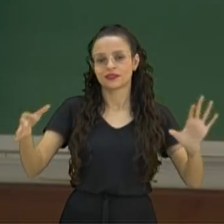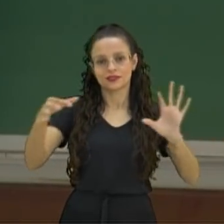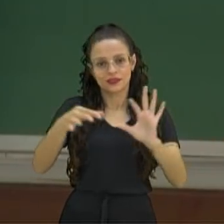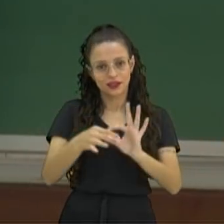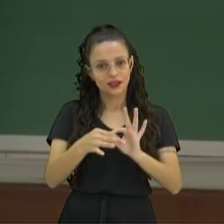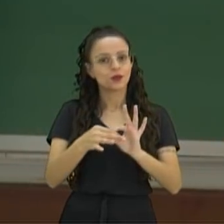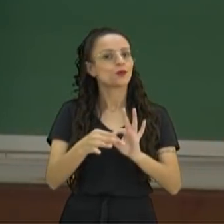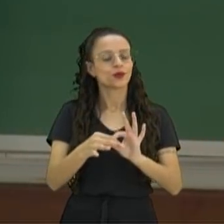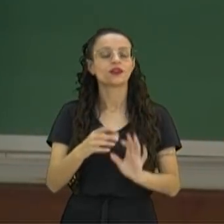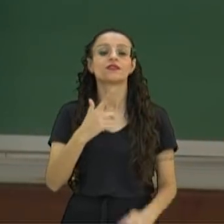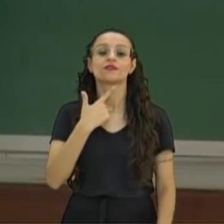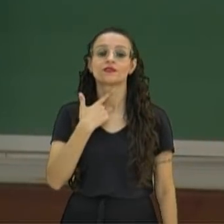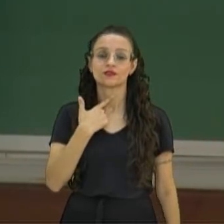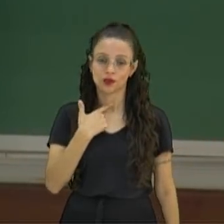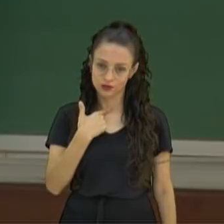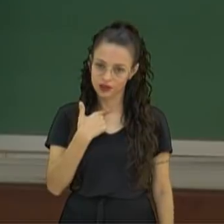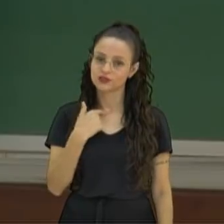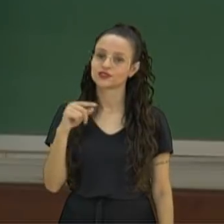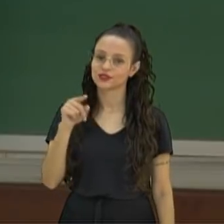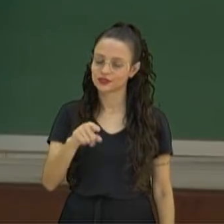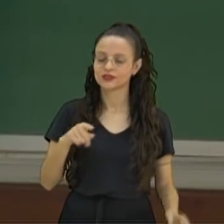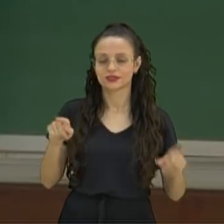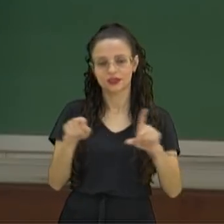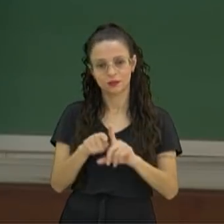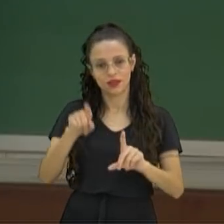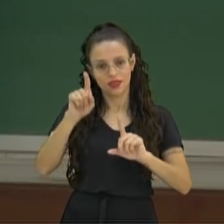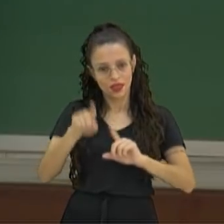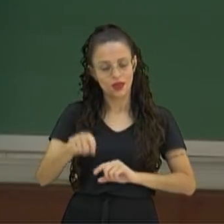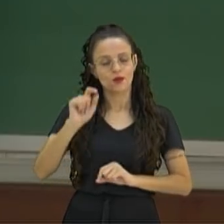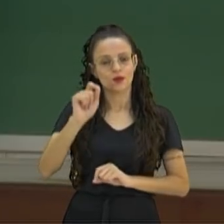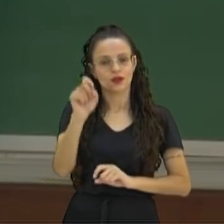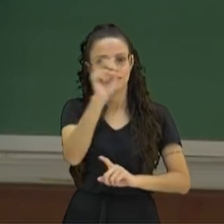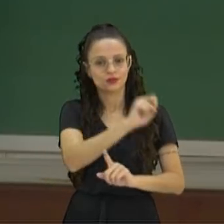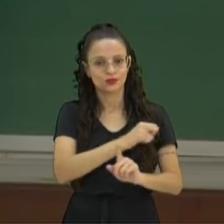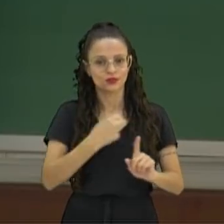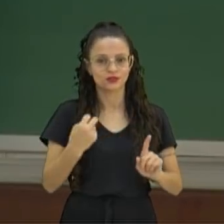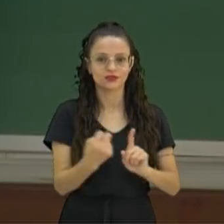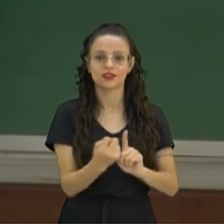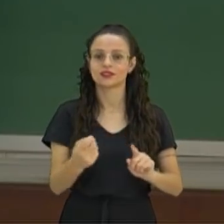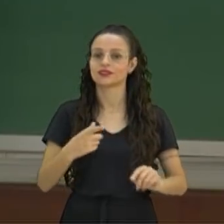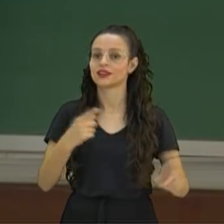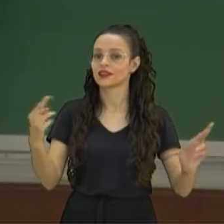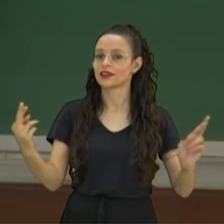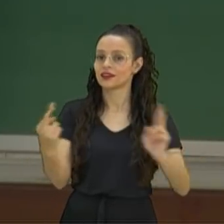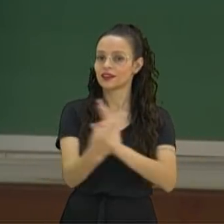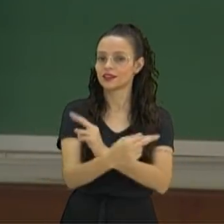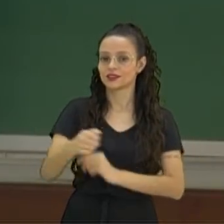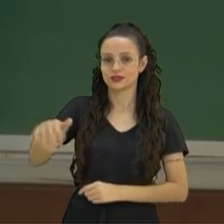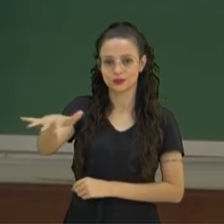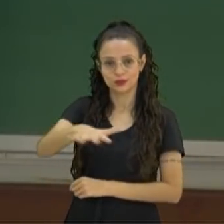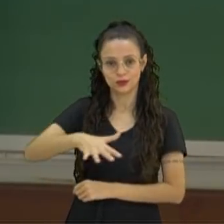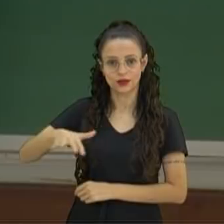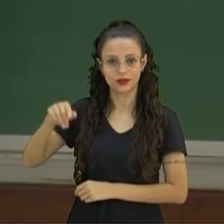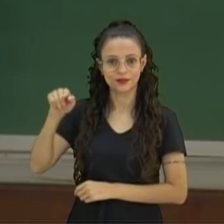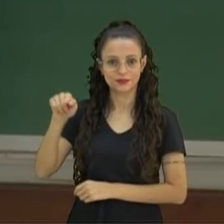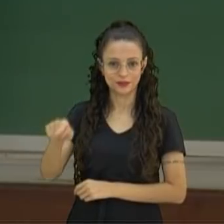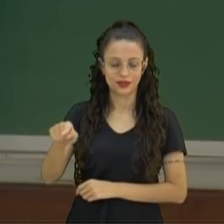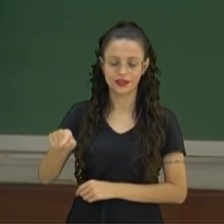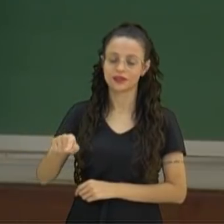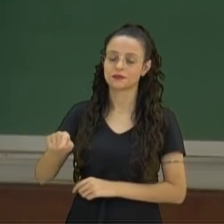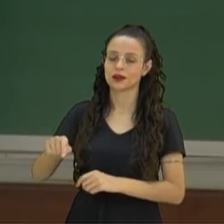ideia das vontades. Isso também faz com que a sociedade estabeleça uma relação com o meio natural para